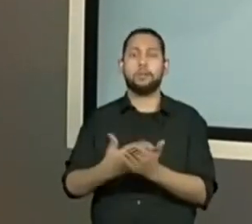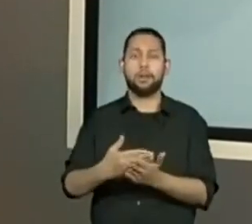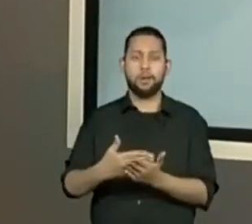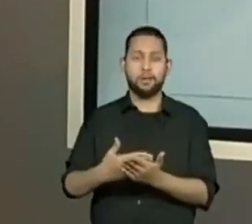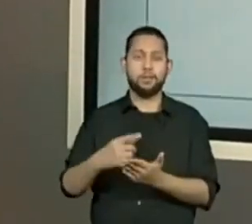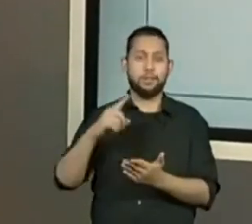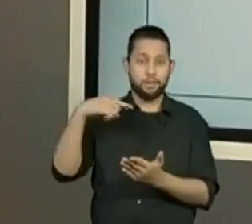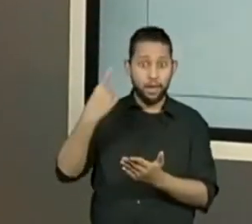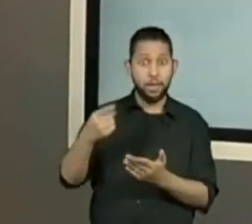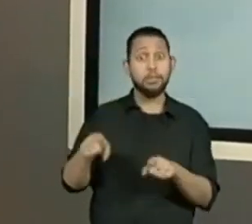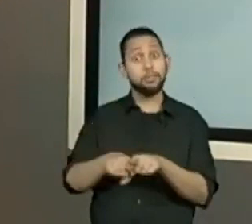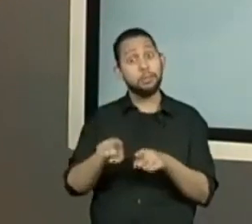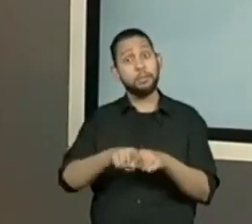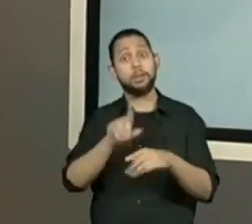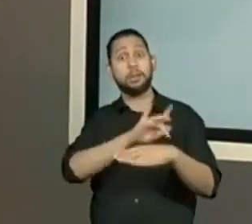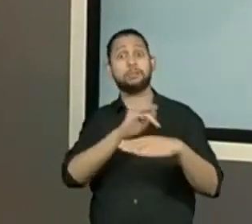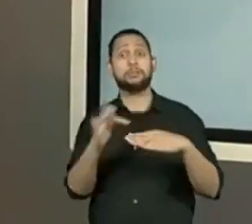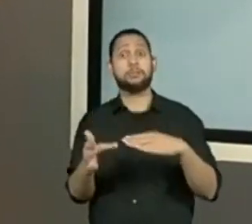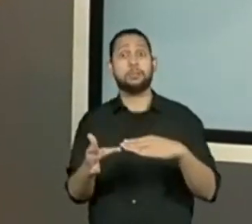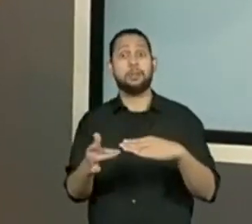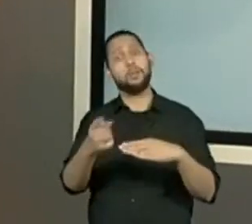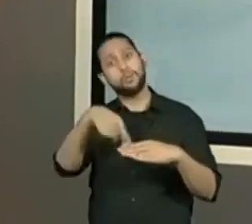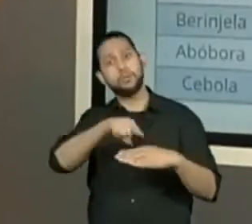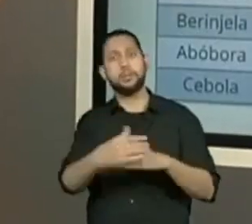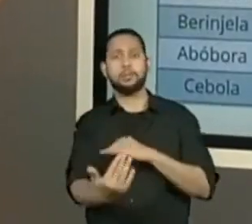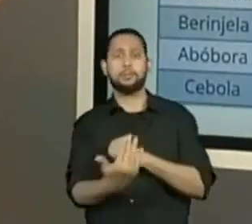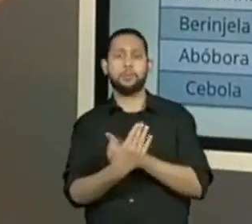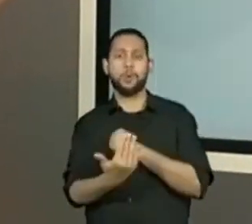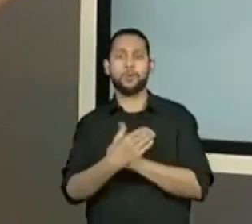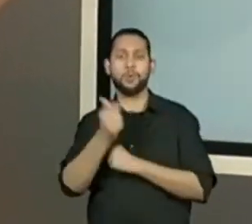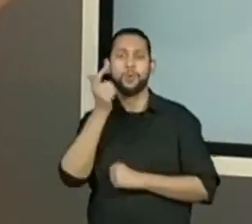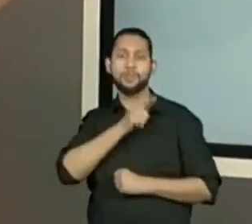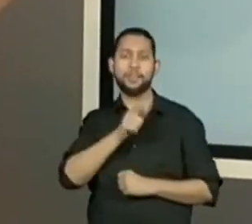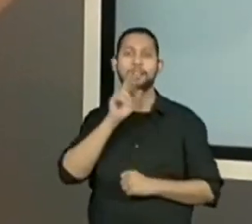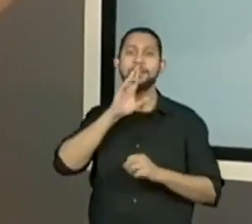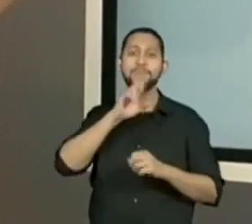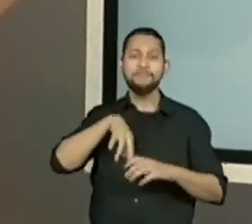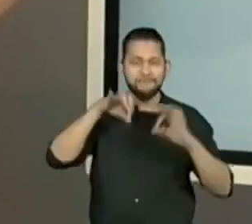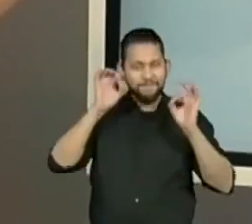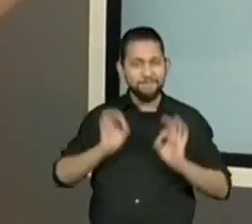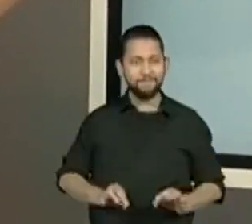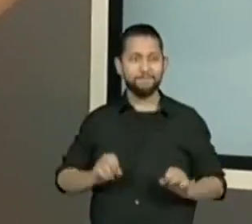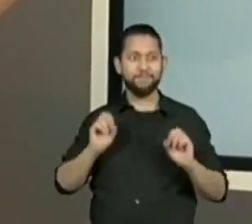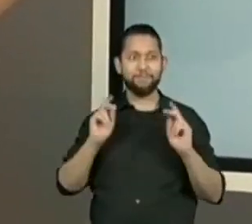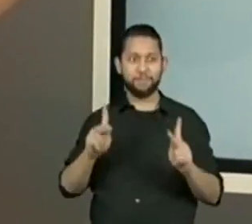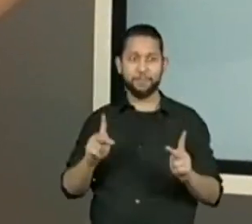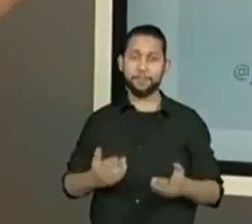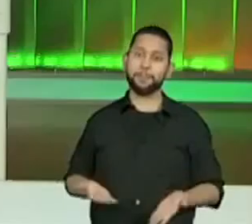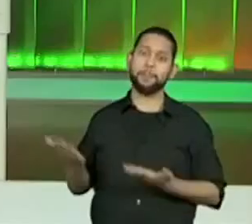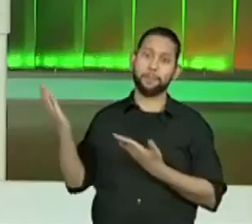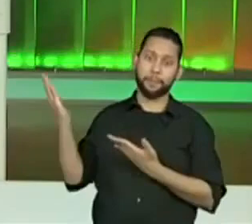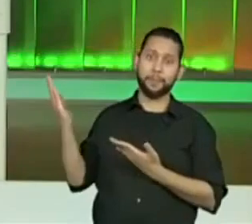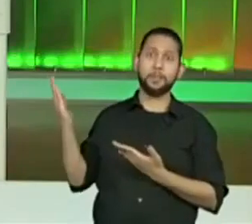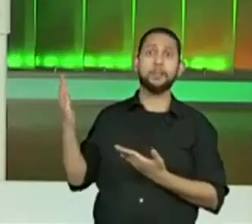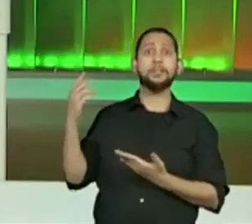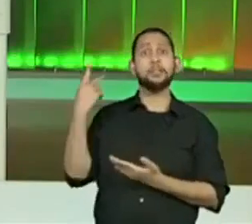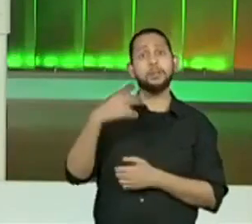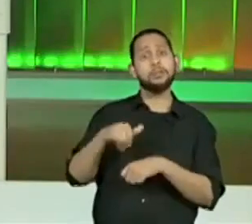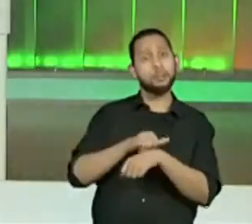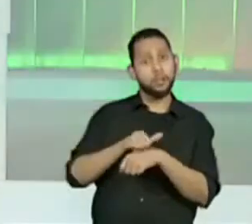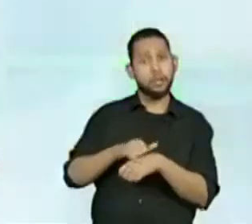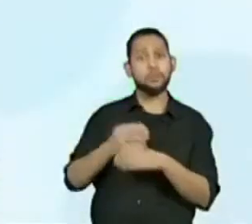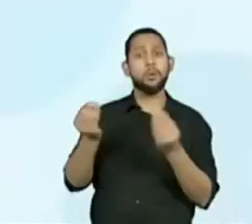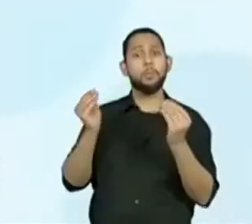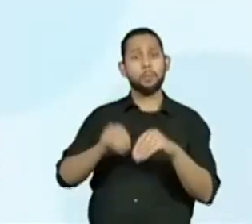nas redes sociais para vocês me ajudarem a resolvê-los tá bom compartilhem as suas